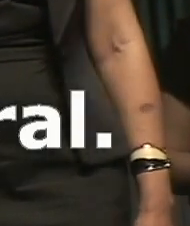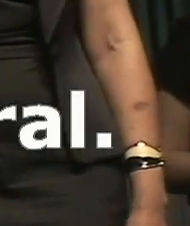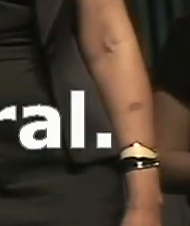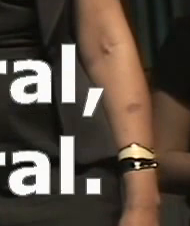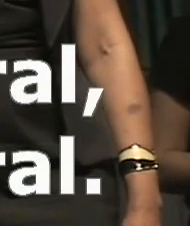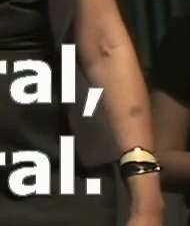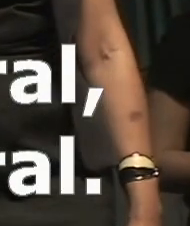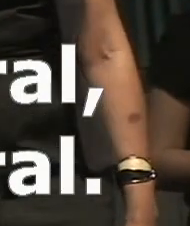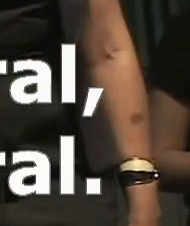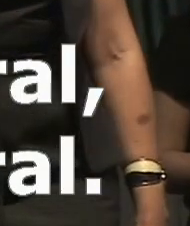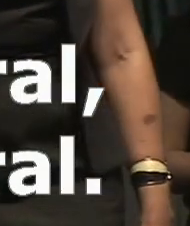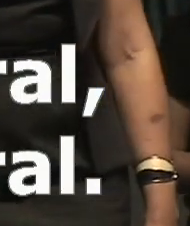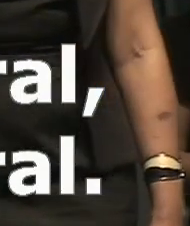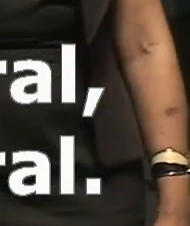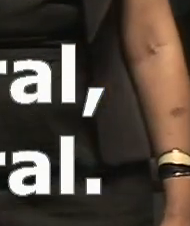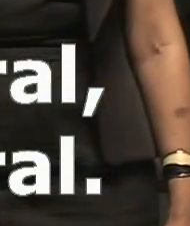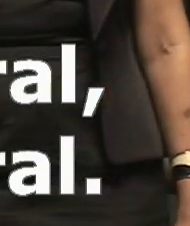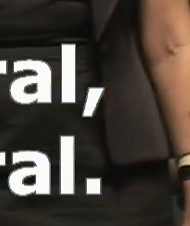temporal.